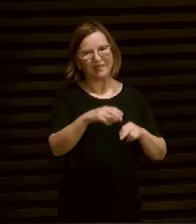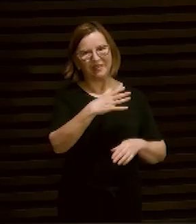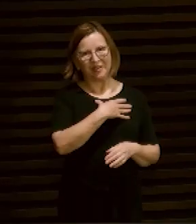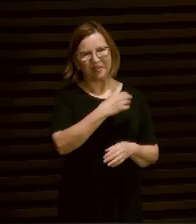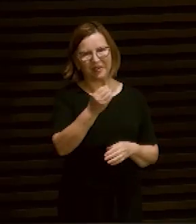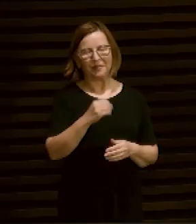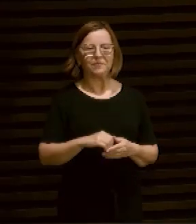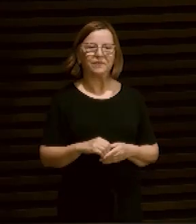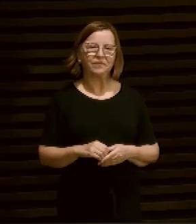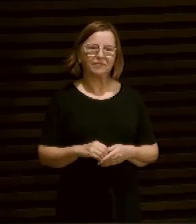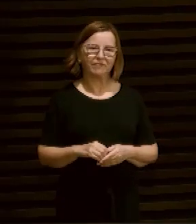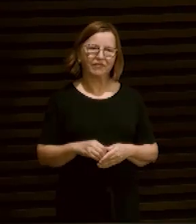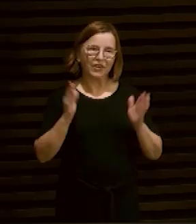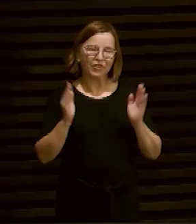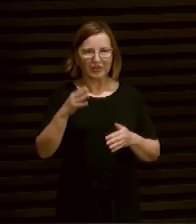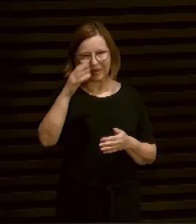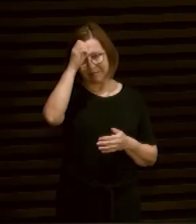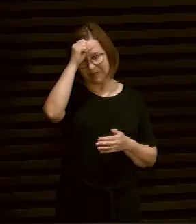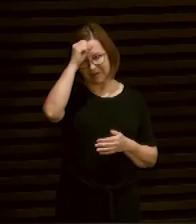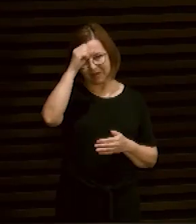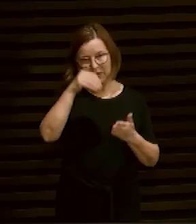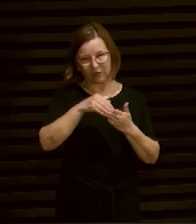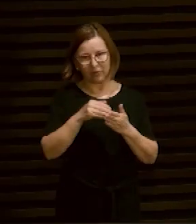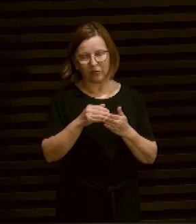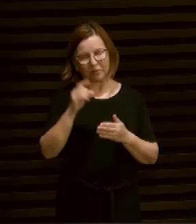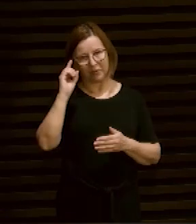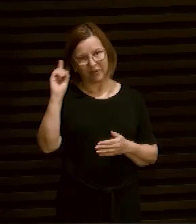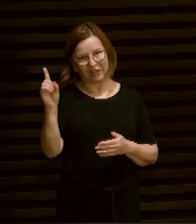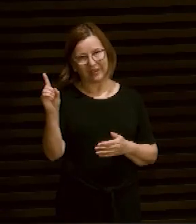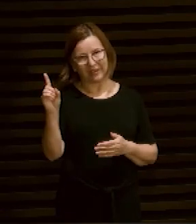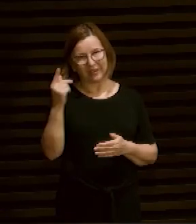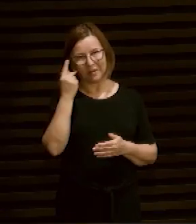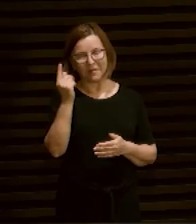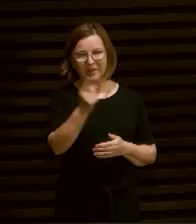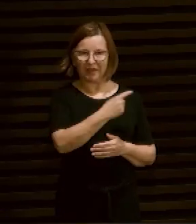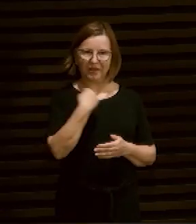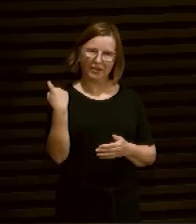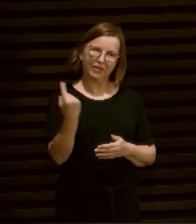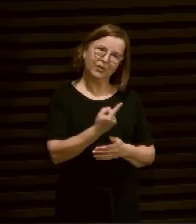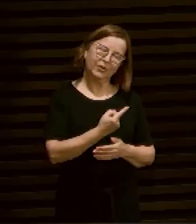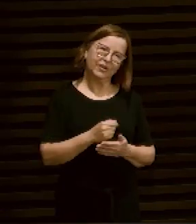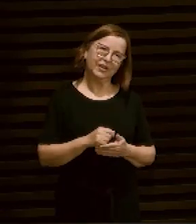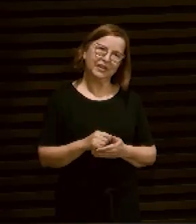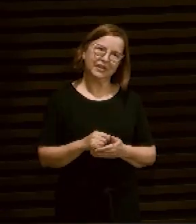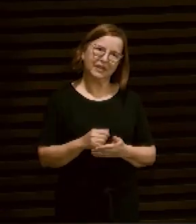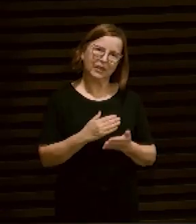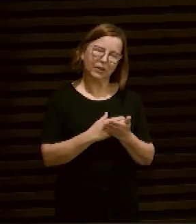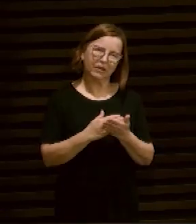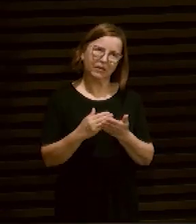Já vimos aqui que últimos dias, para nós, eles